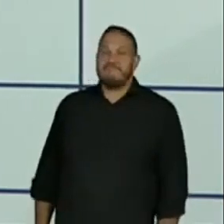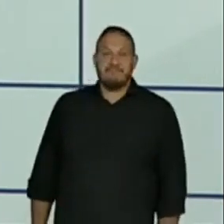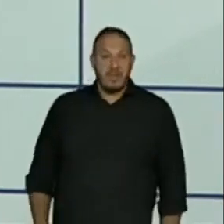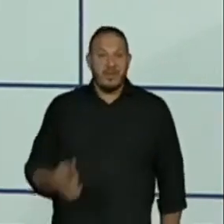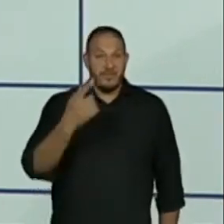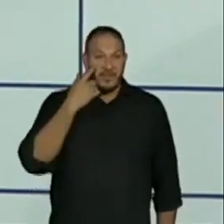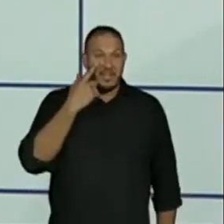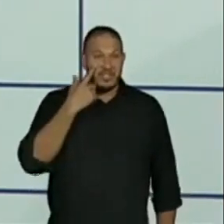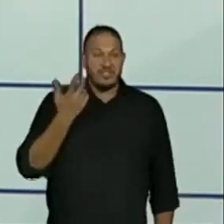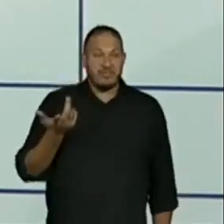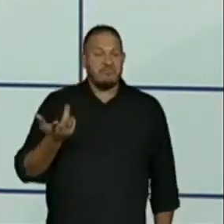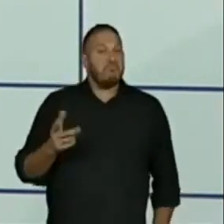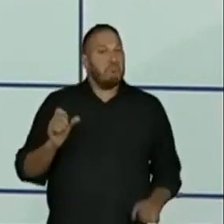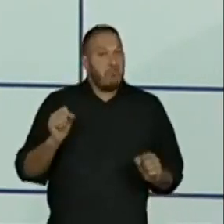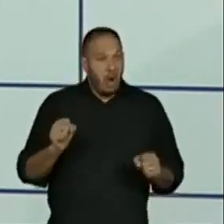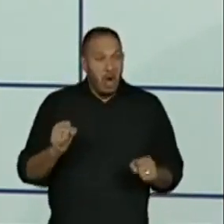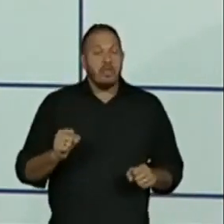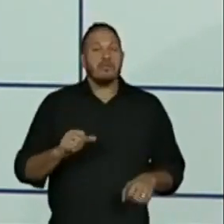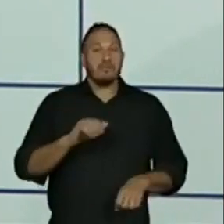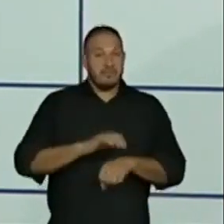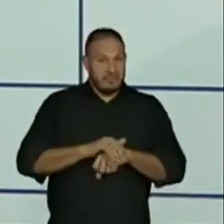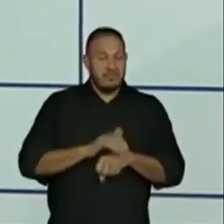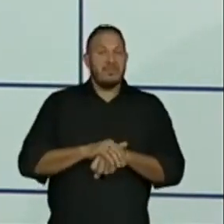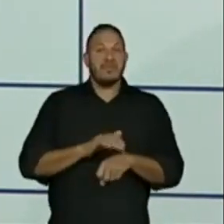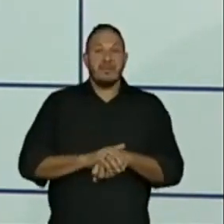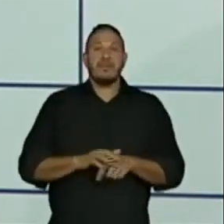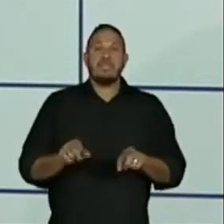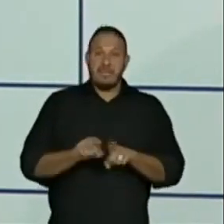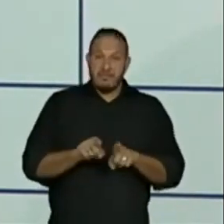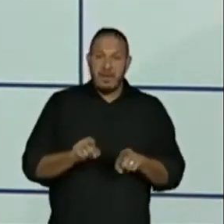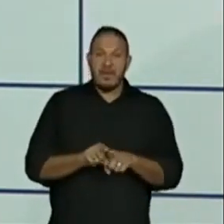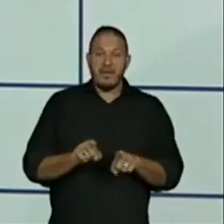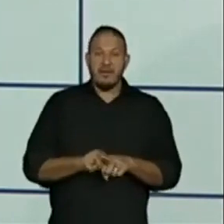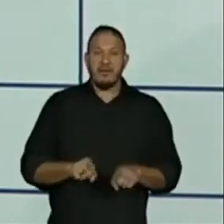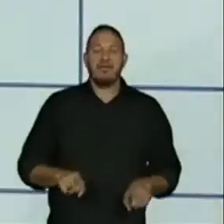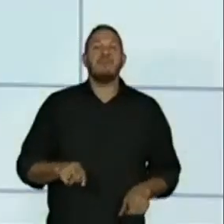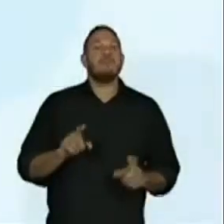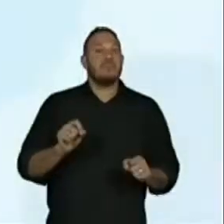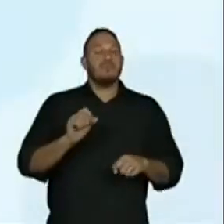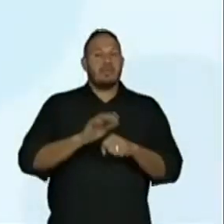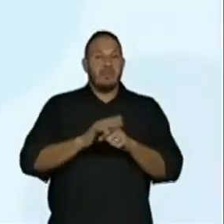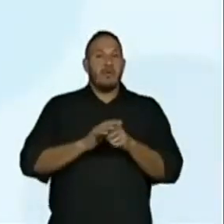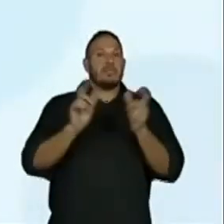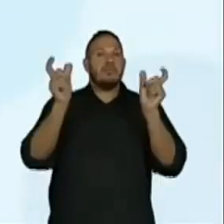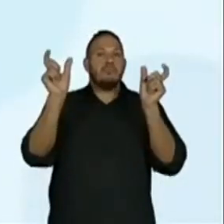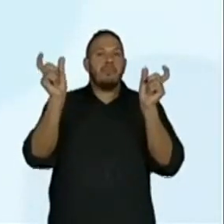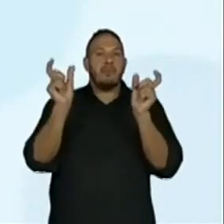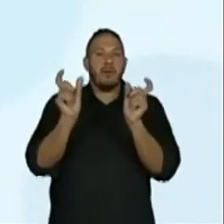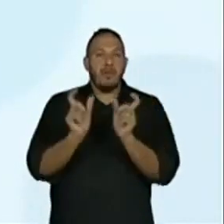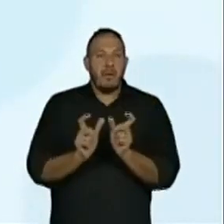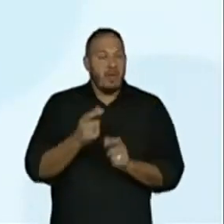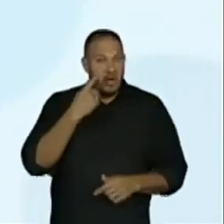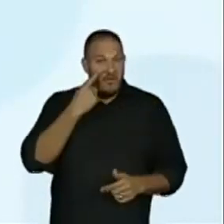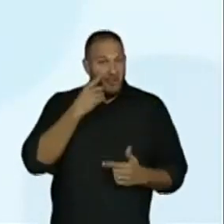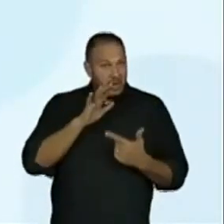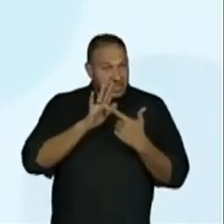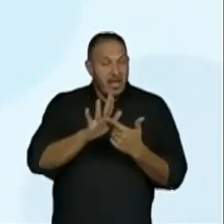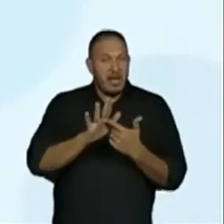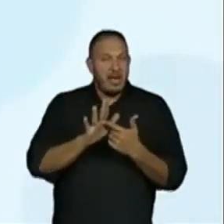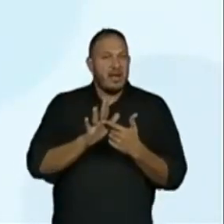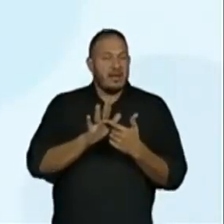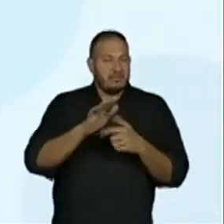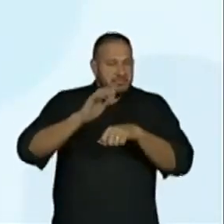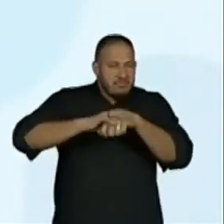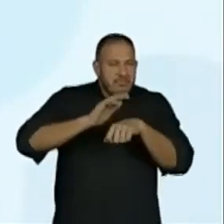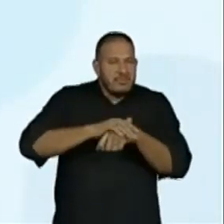Veja, e poderia fazer isso também a partir da decomposição, que eu vou deixar aí para você